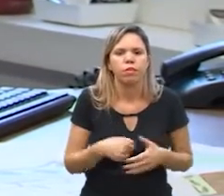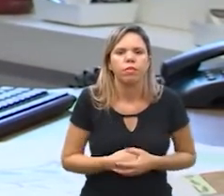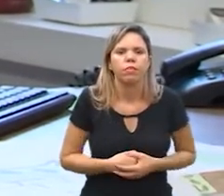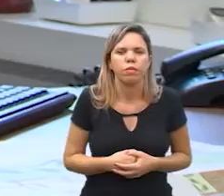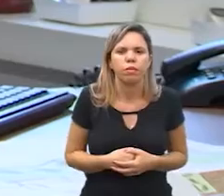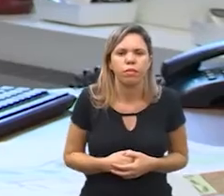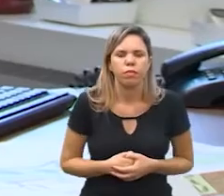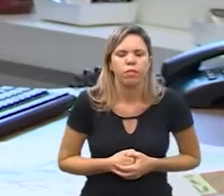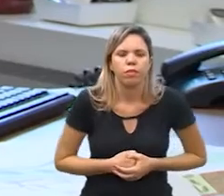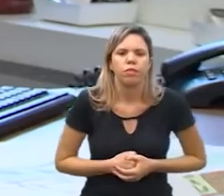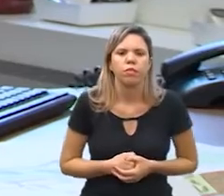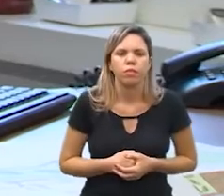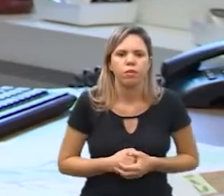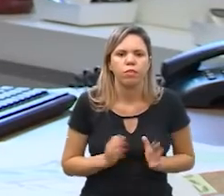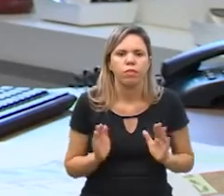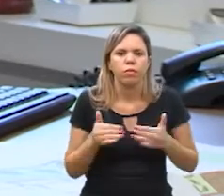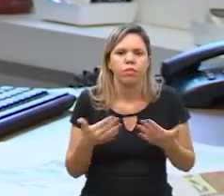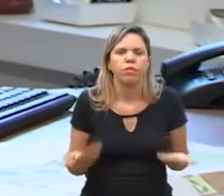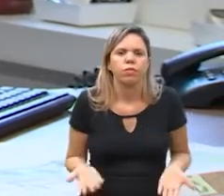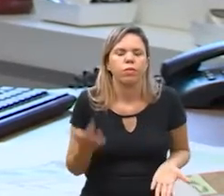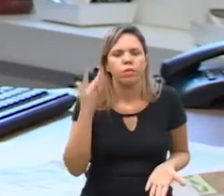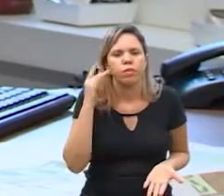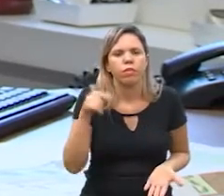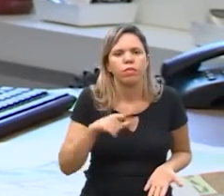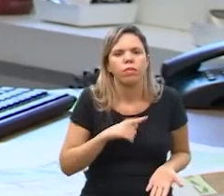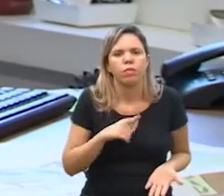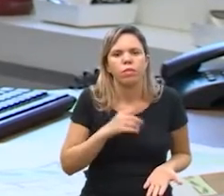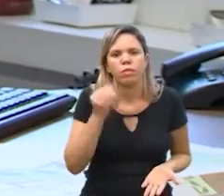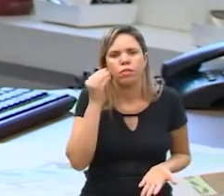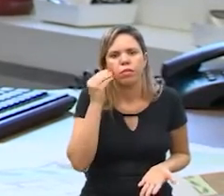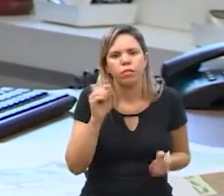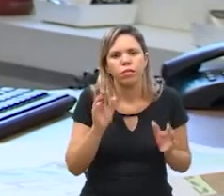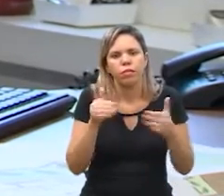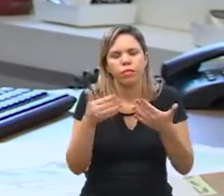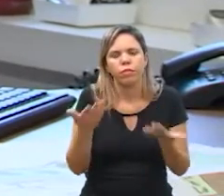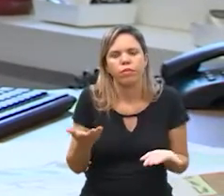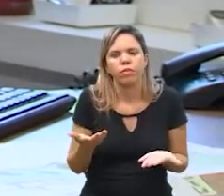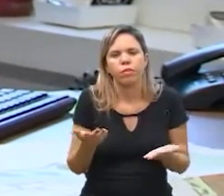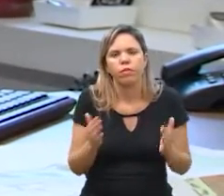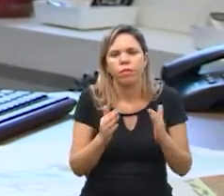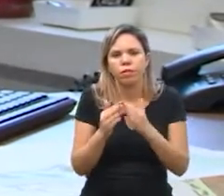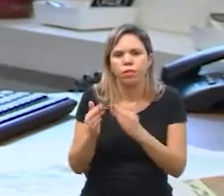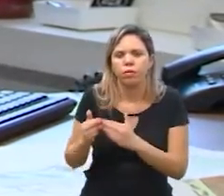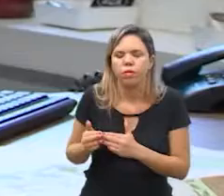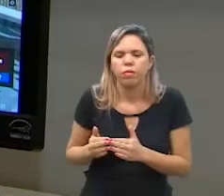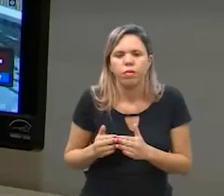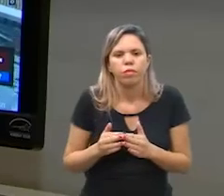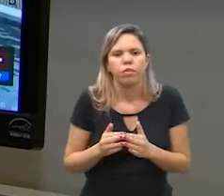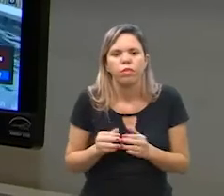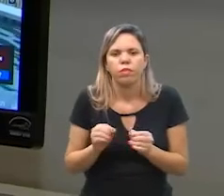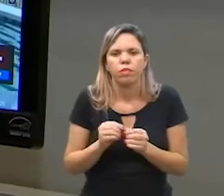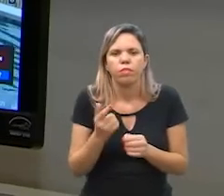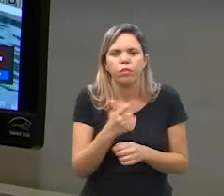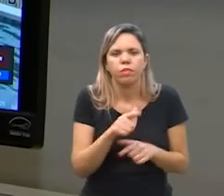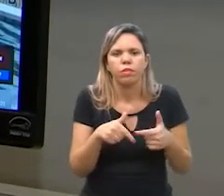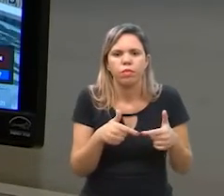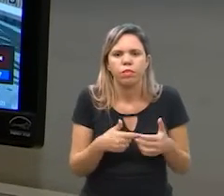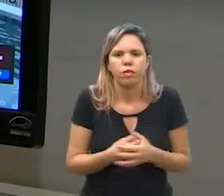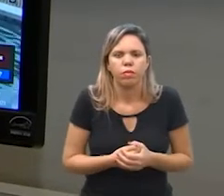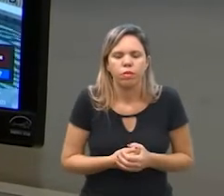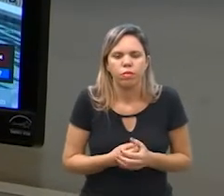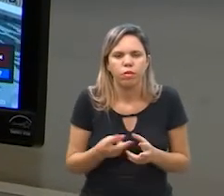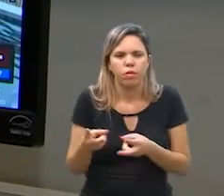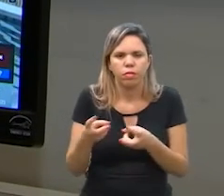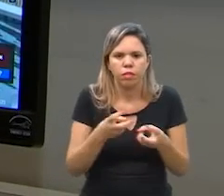que ele está... Qual é o foco? Eu acho que você tentar ter um foco, no nosso caso aqui é um foco residencial, não que eu não faça outro tipo de trabalho, mas a